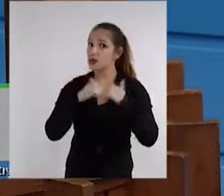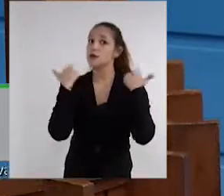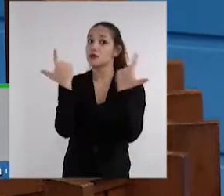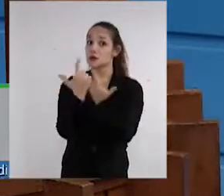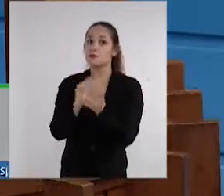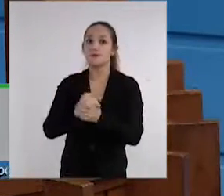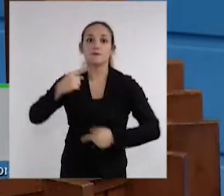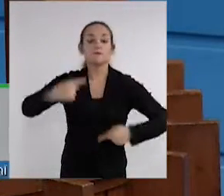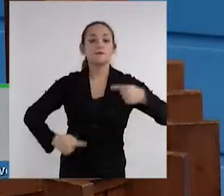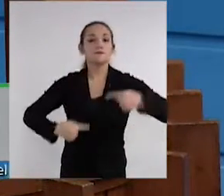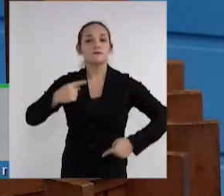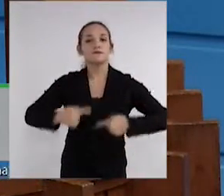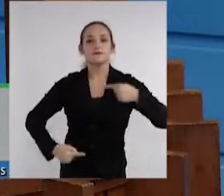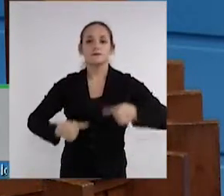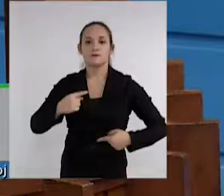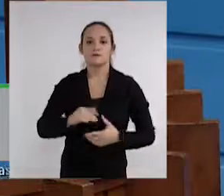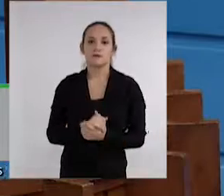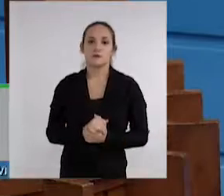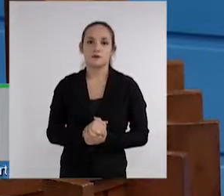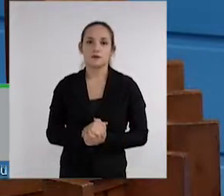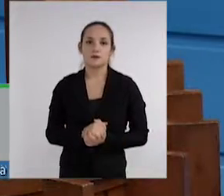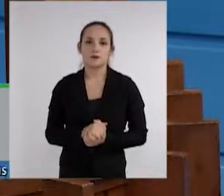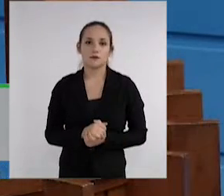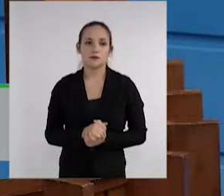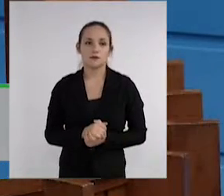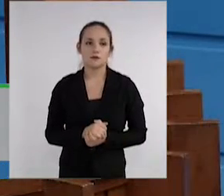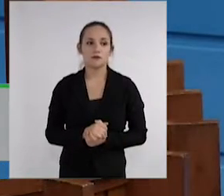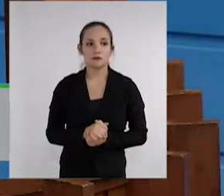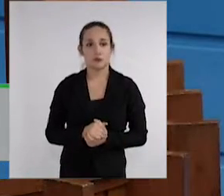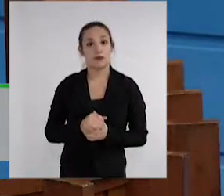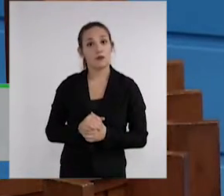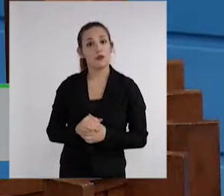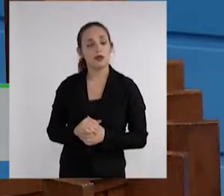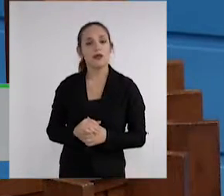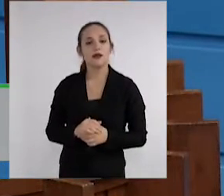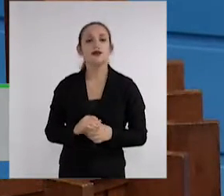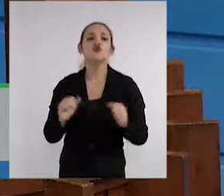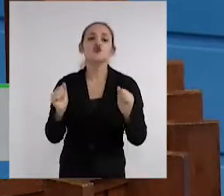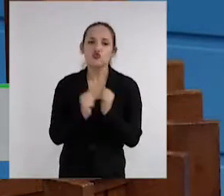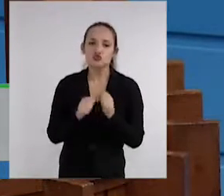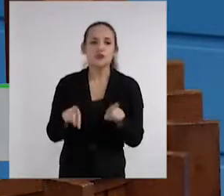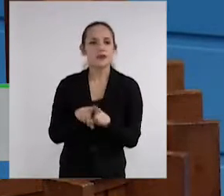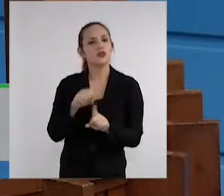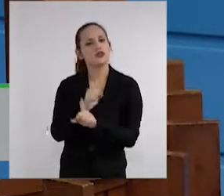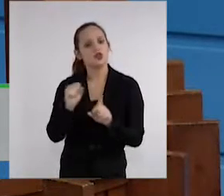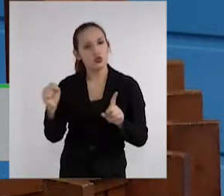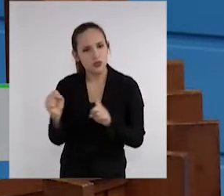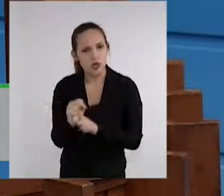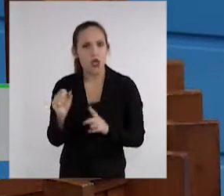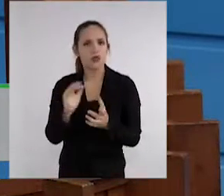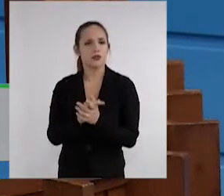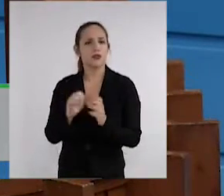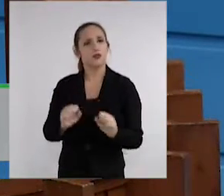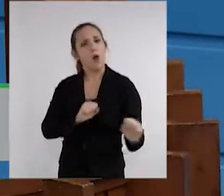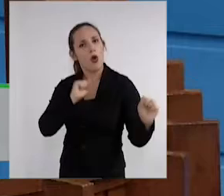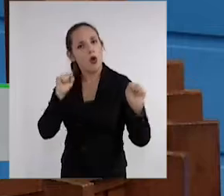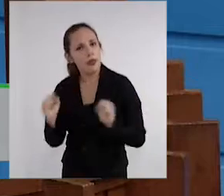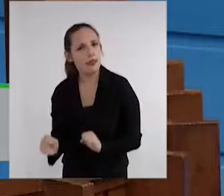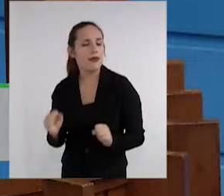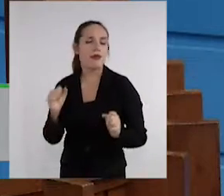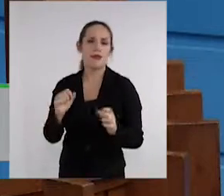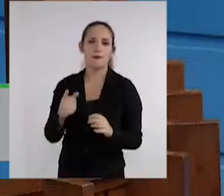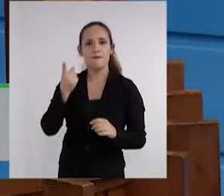de discutir aqui entre os parlamentares, mas com a sociedade, principalmente, com as autoridades,